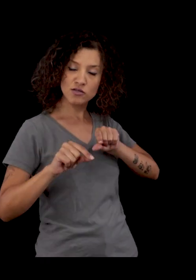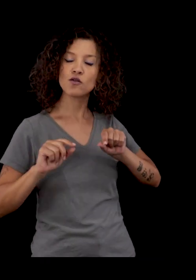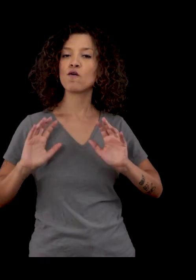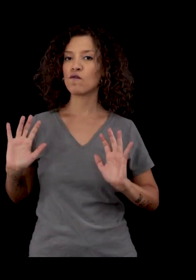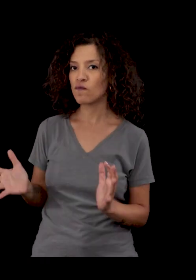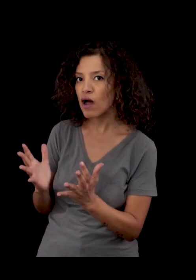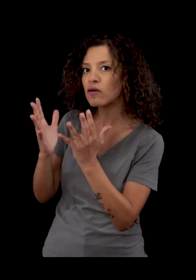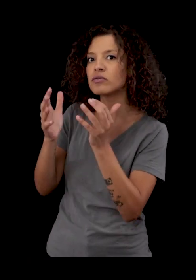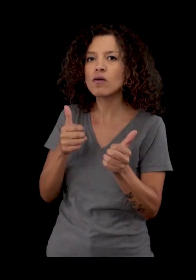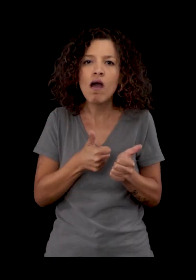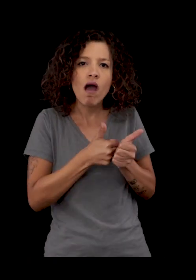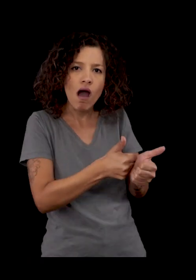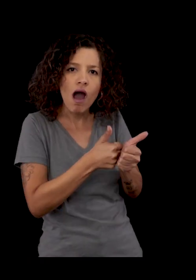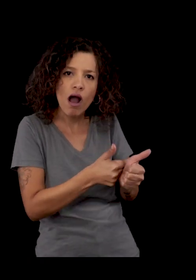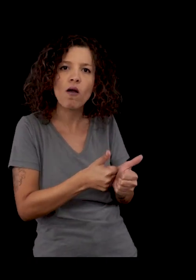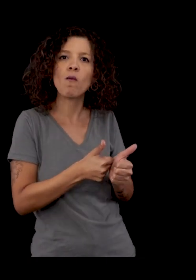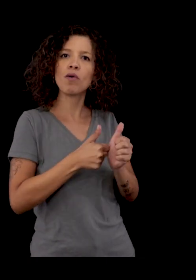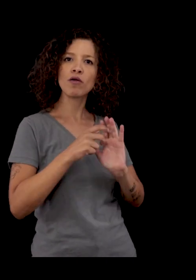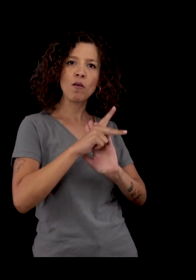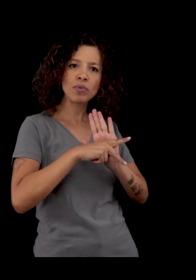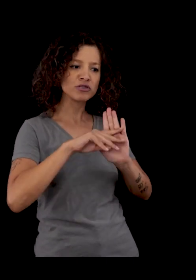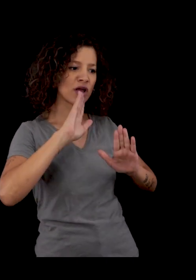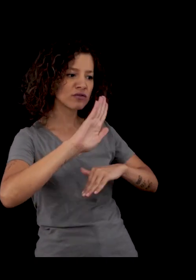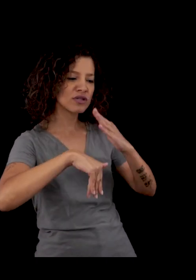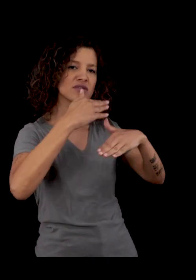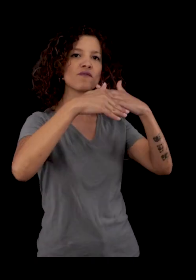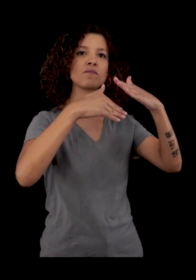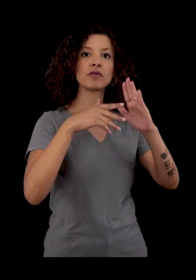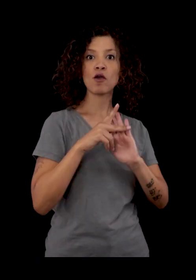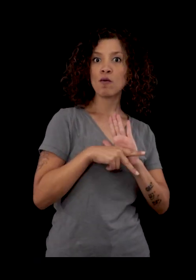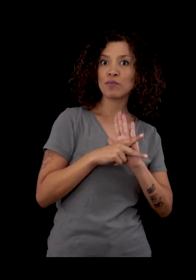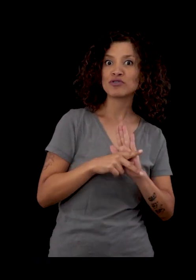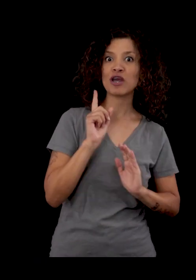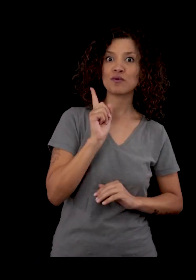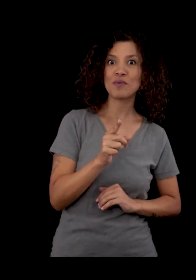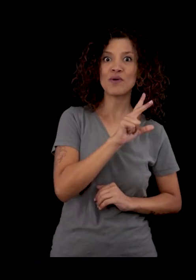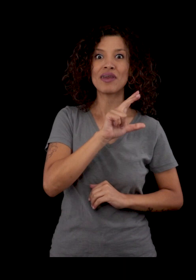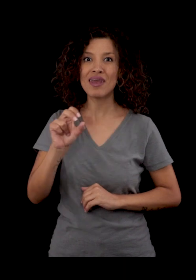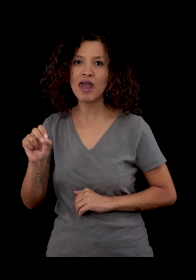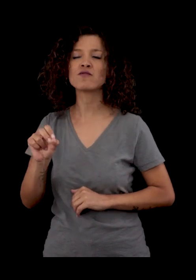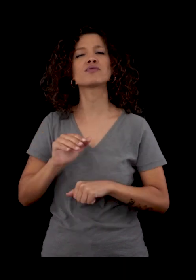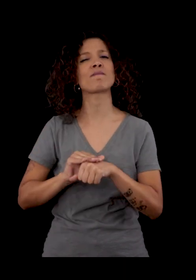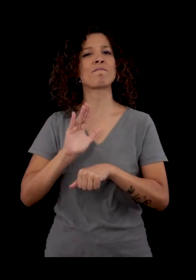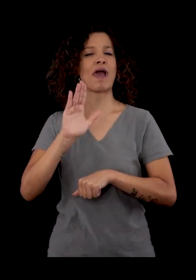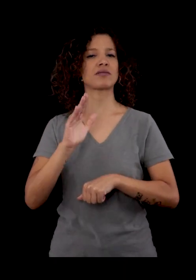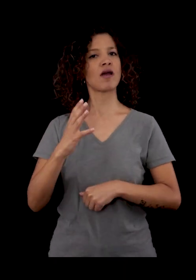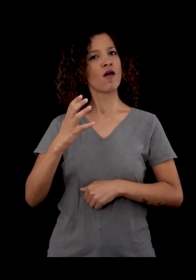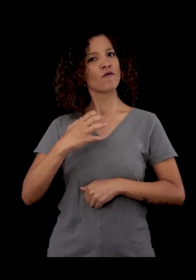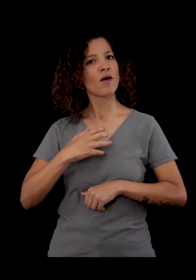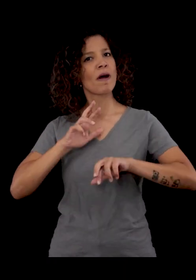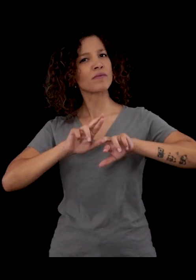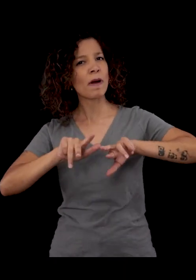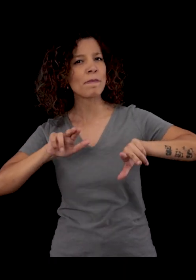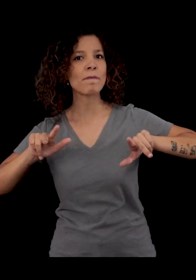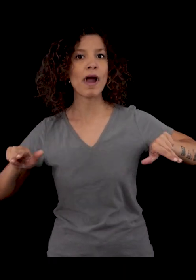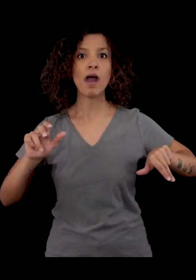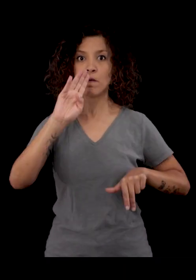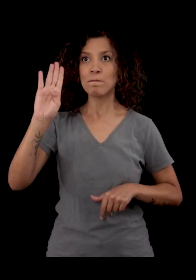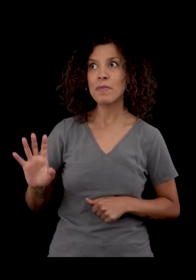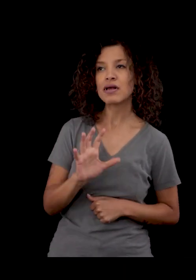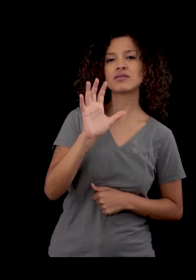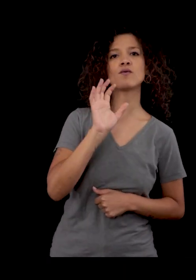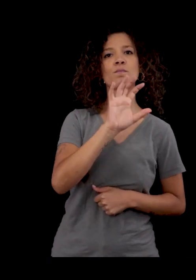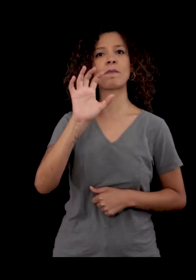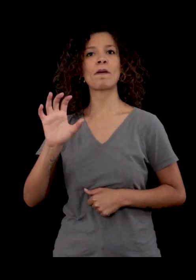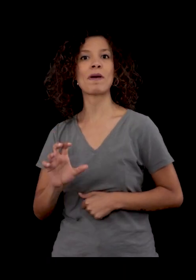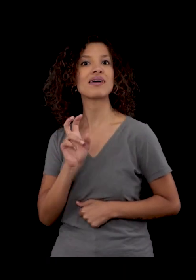e acompanhou de perto o desenvolvimento de mais de 1.500 projetos de diversos formatos das 5 regiões do Brasil.